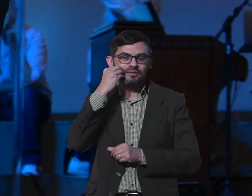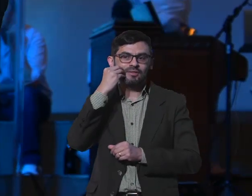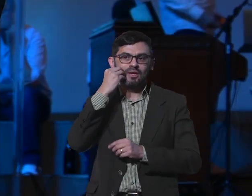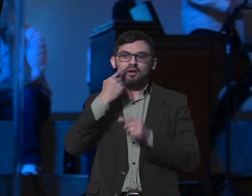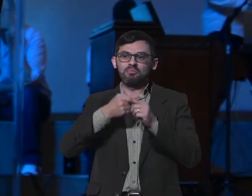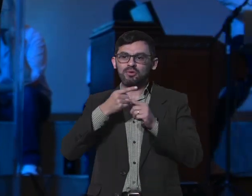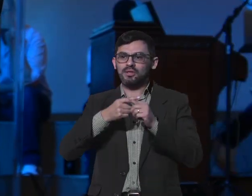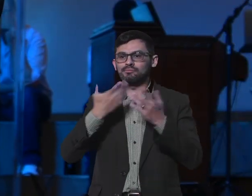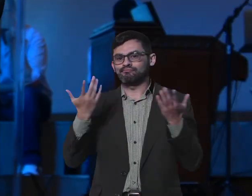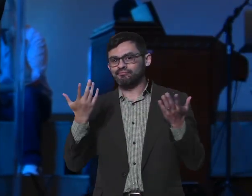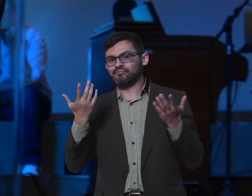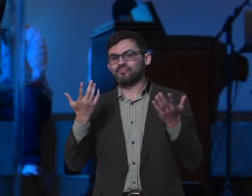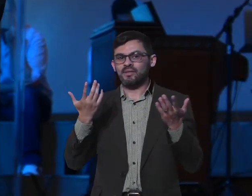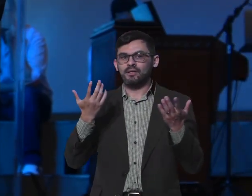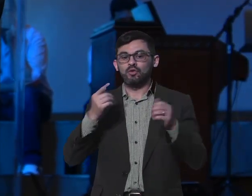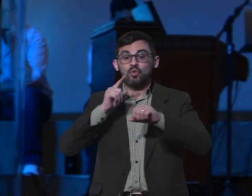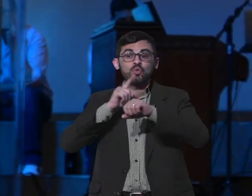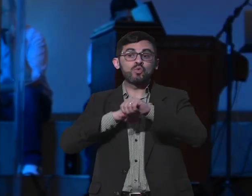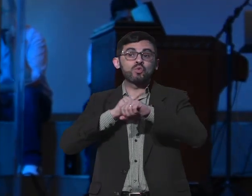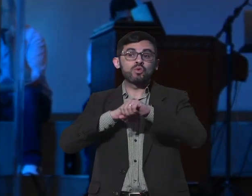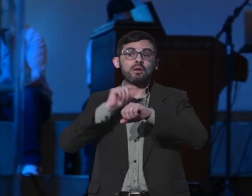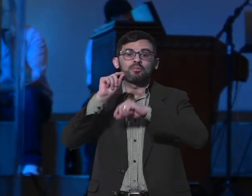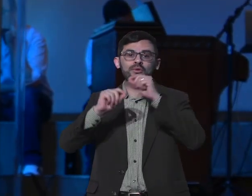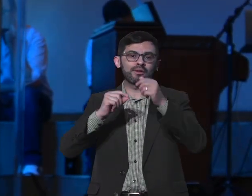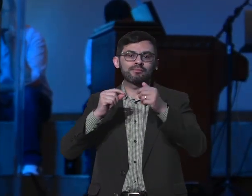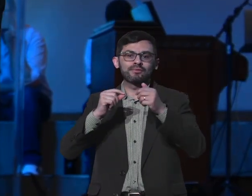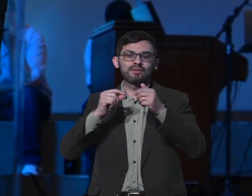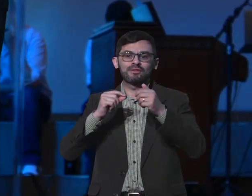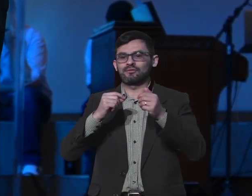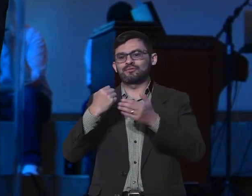Porque de alguma forma o tempo vai te engolir.